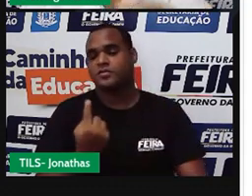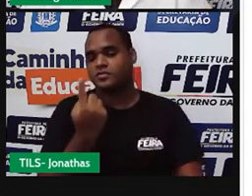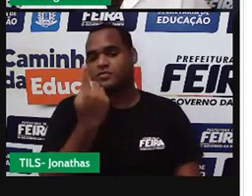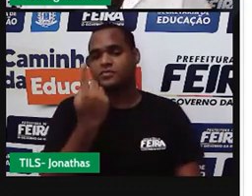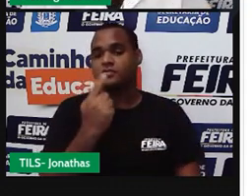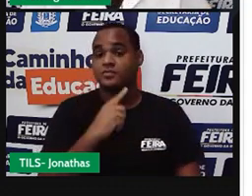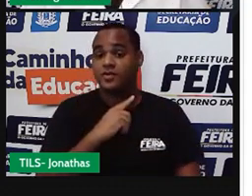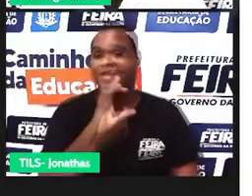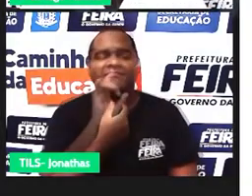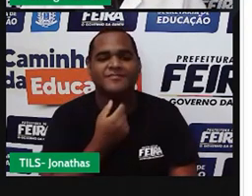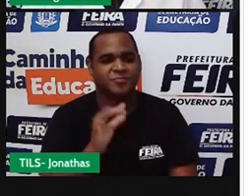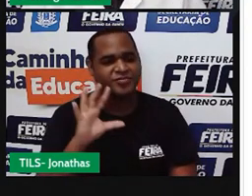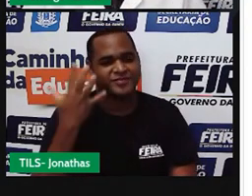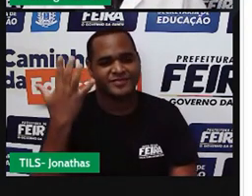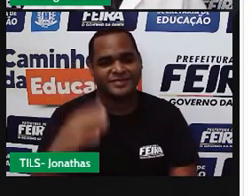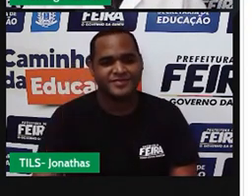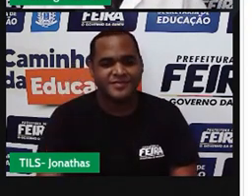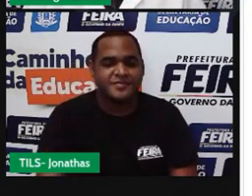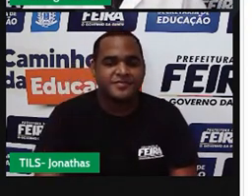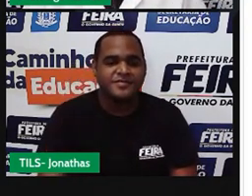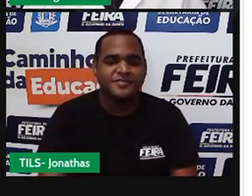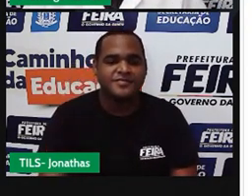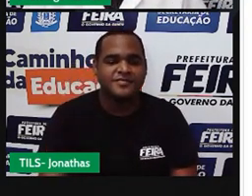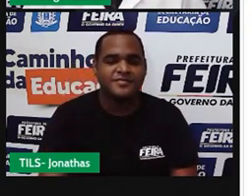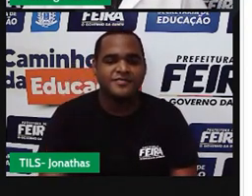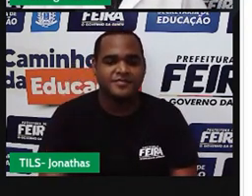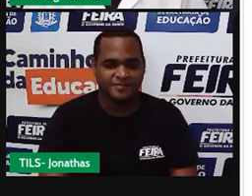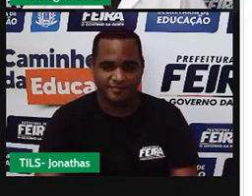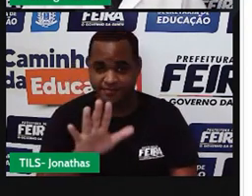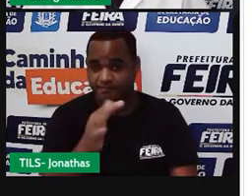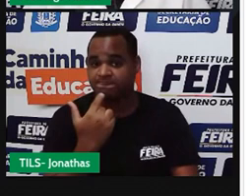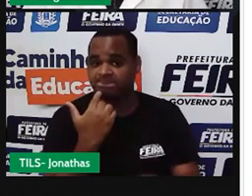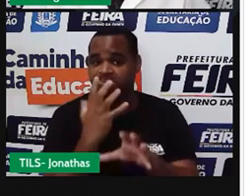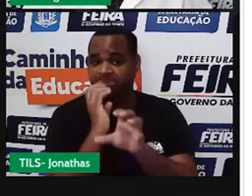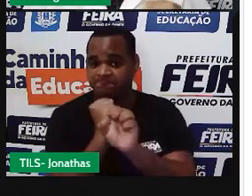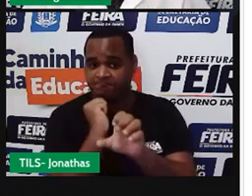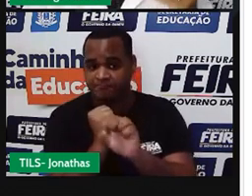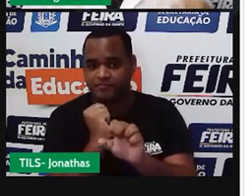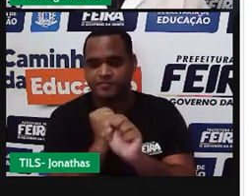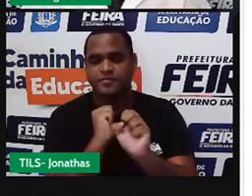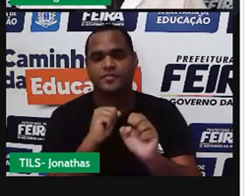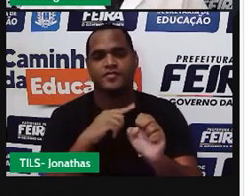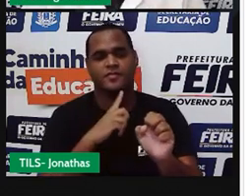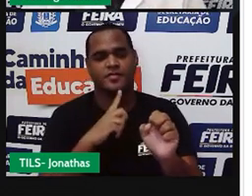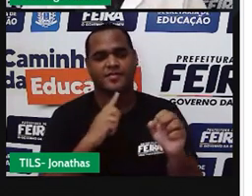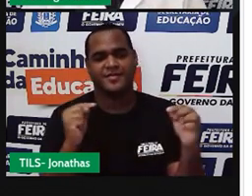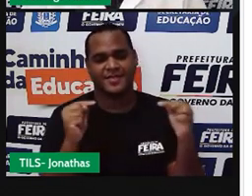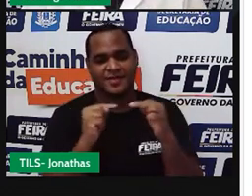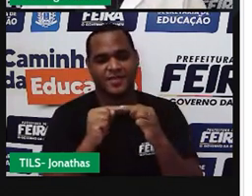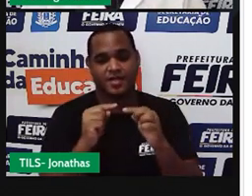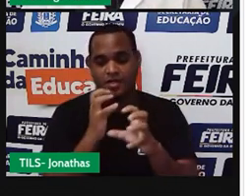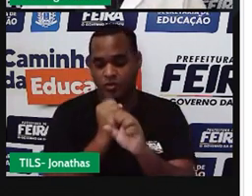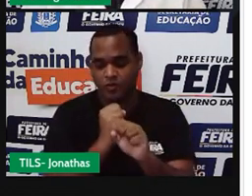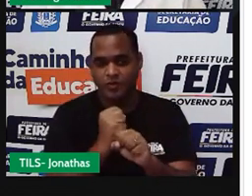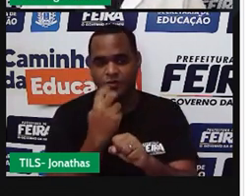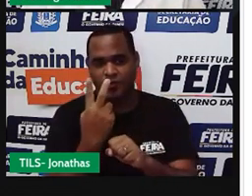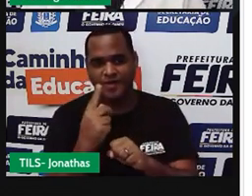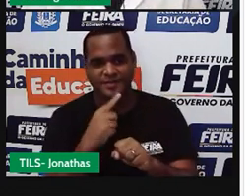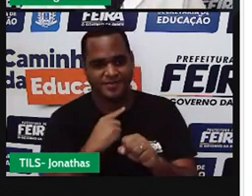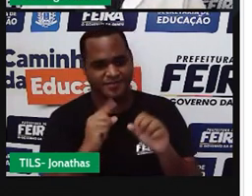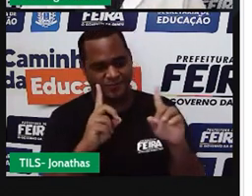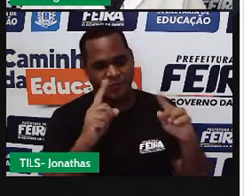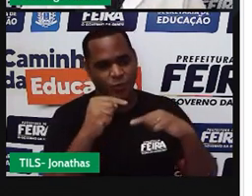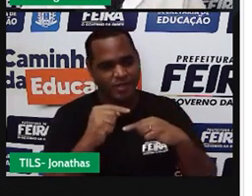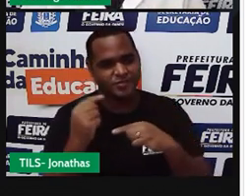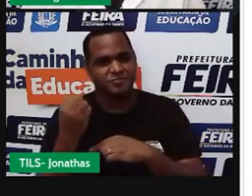conta hahaha calcula a área desses dois quadrados aí quanto é que dá a área desses